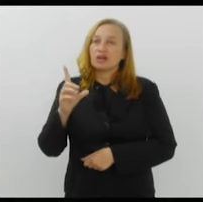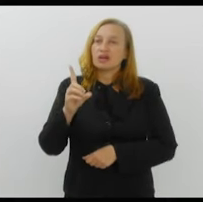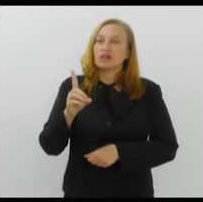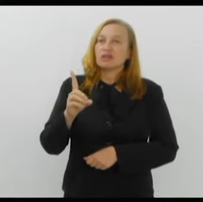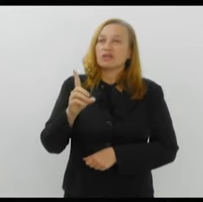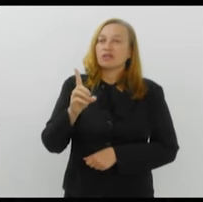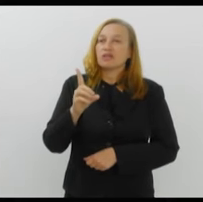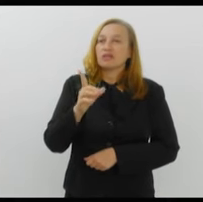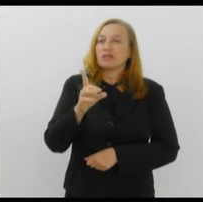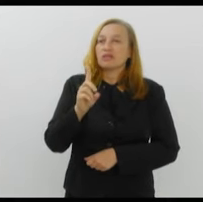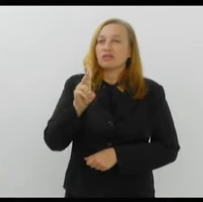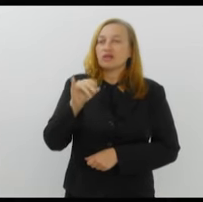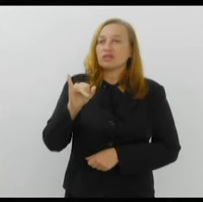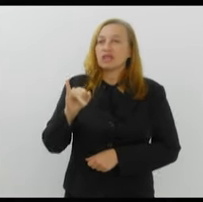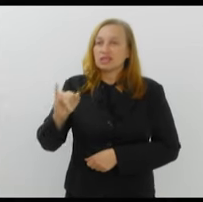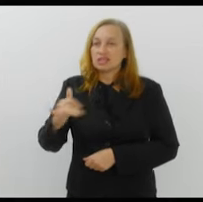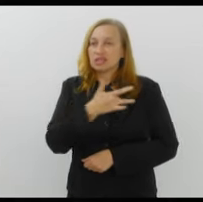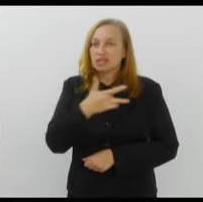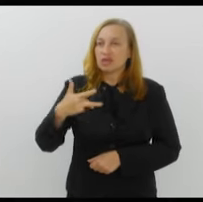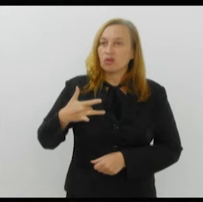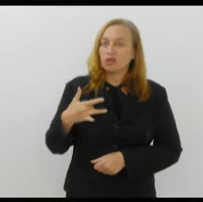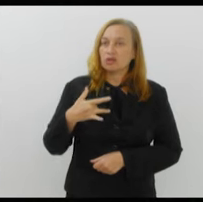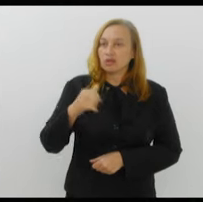São João de Meriti.